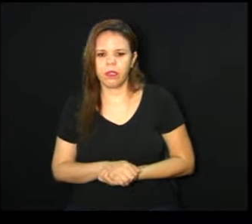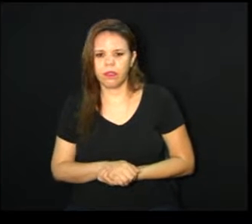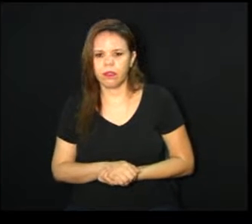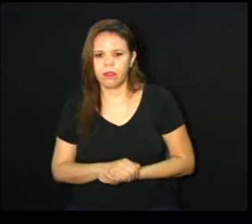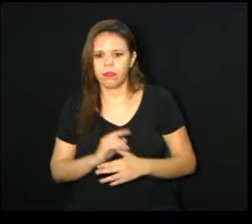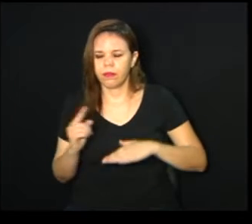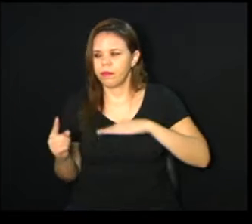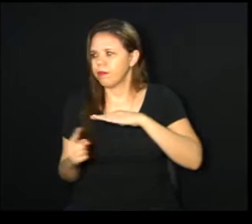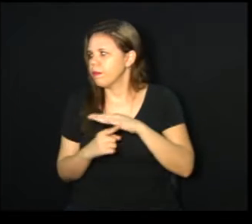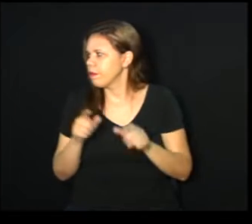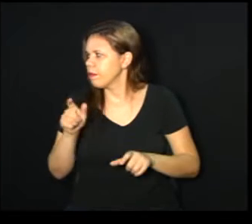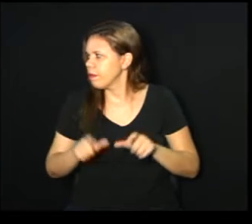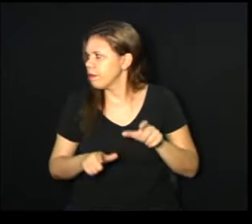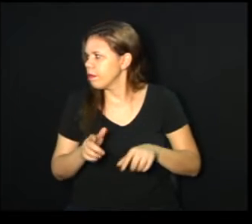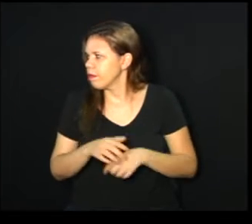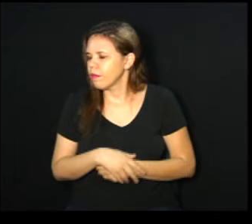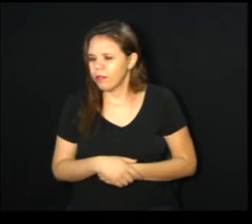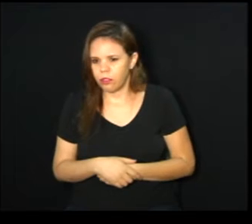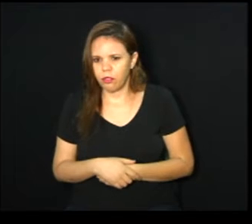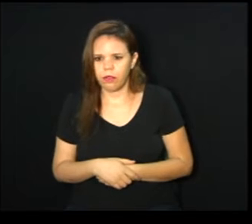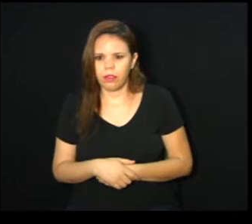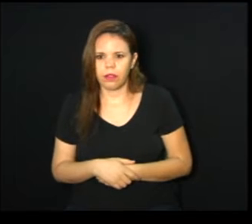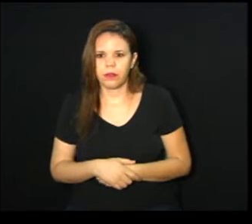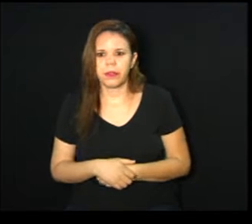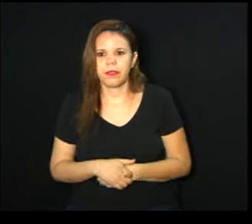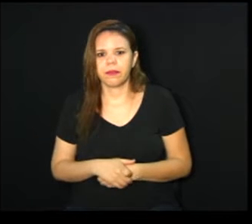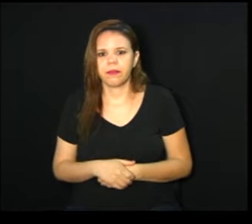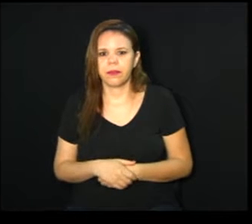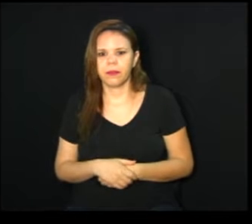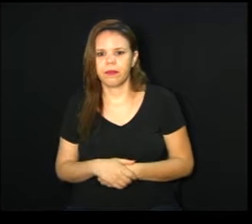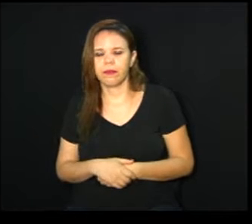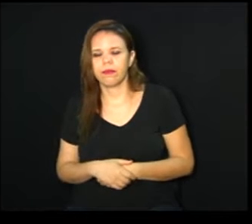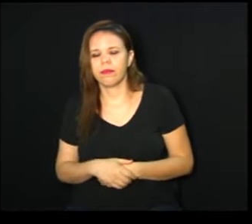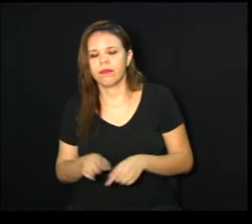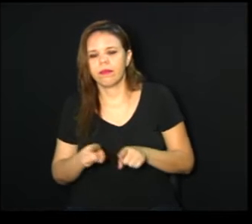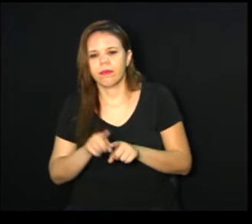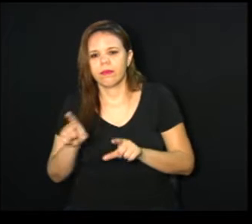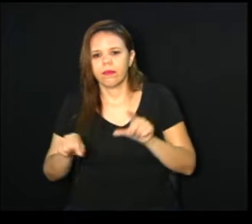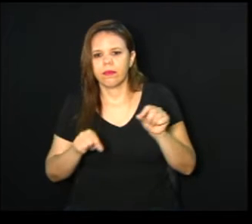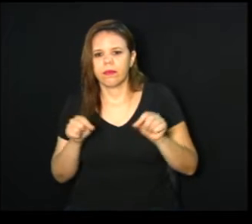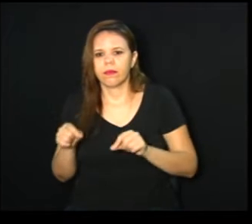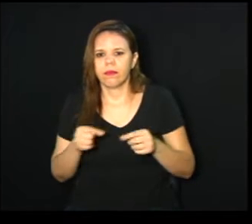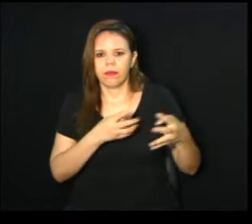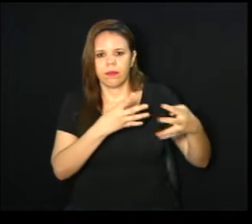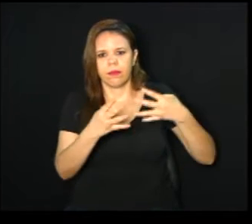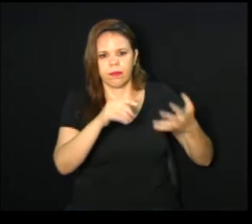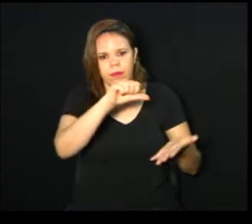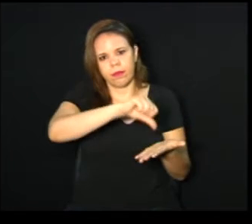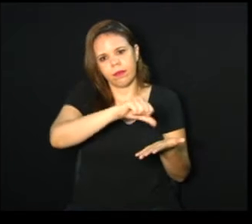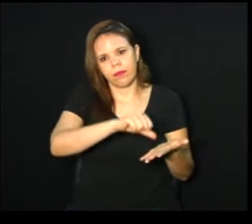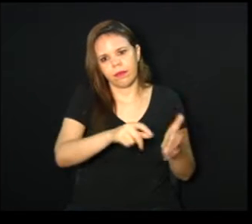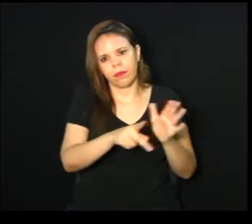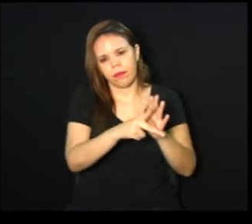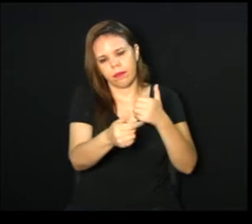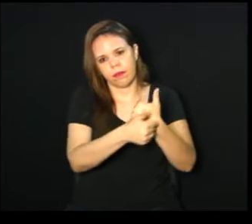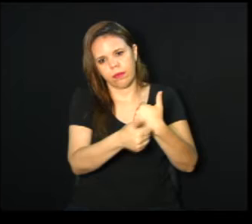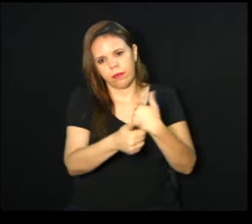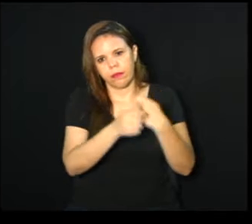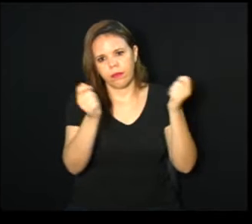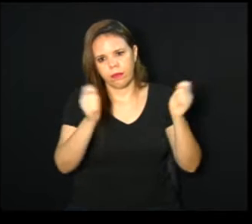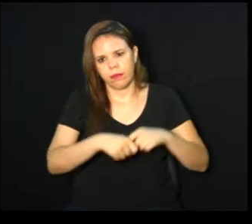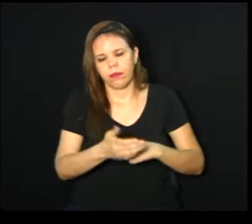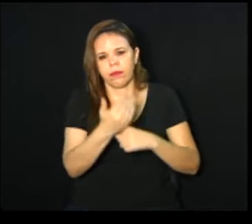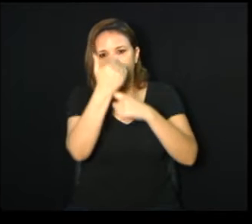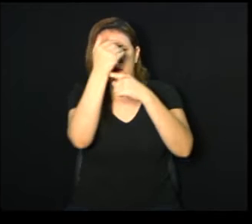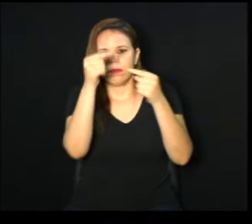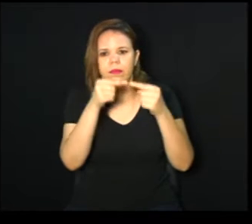por isso que a CPFL estrategicamente escolheu o distrito de Barão Geraldo por ser próximo, ter condições técnicas